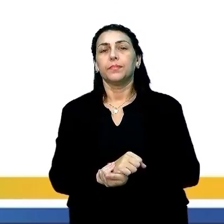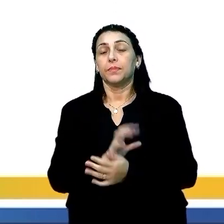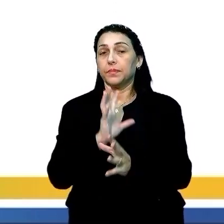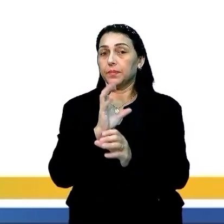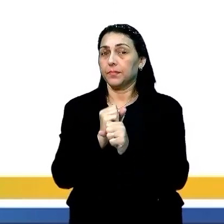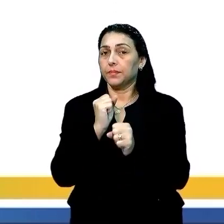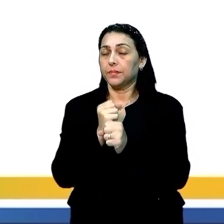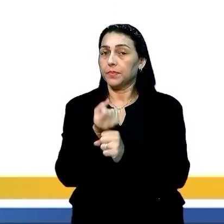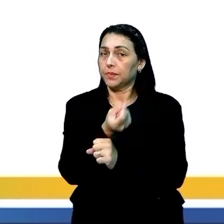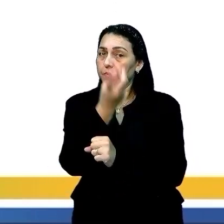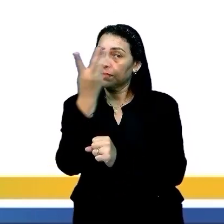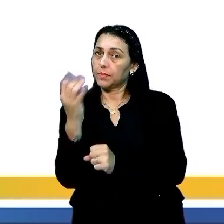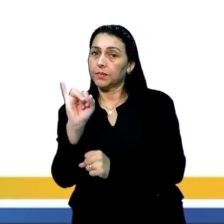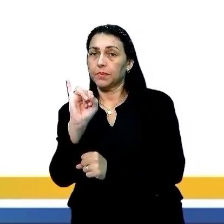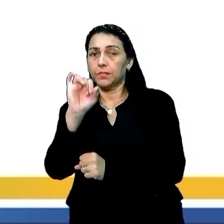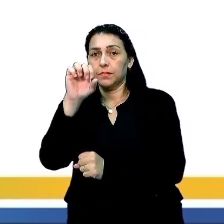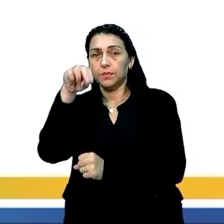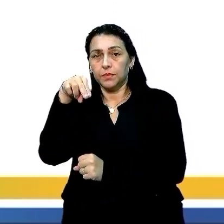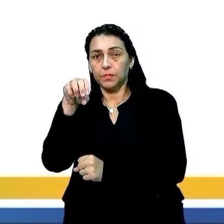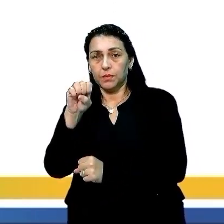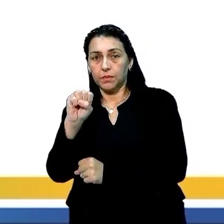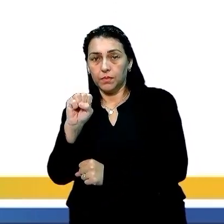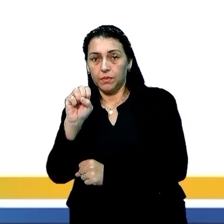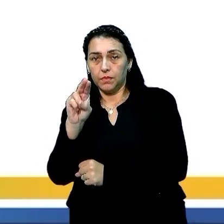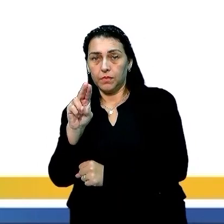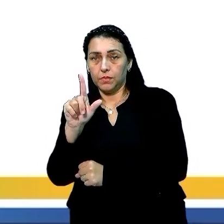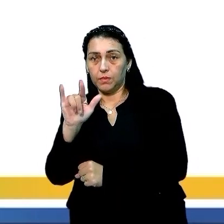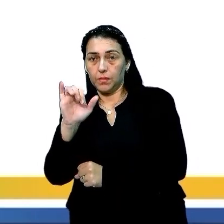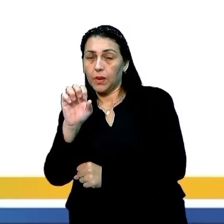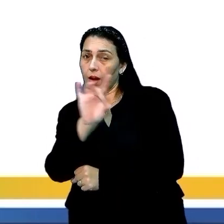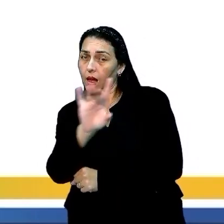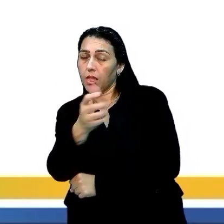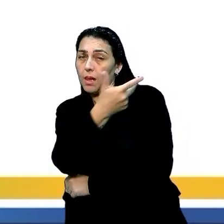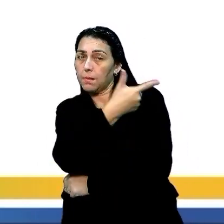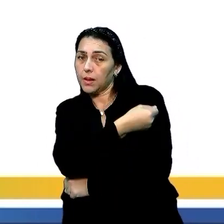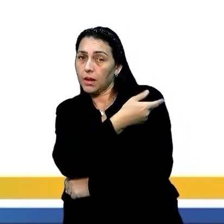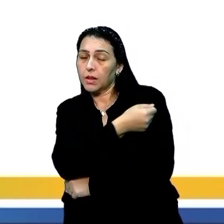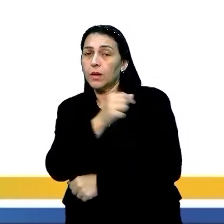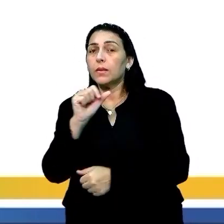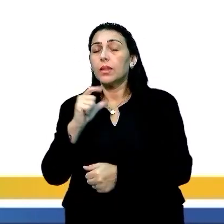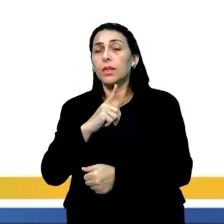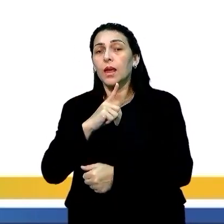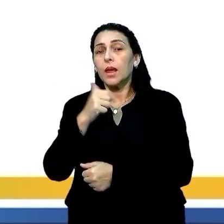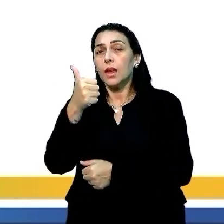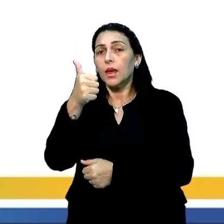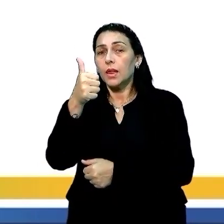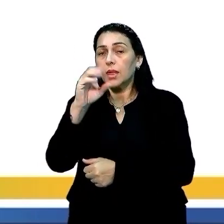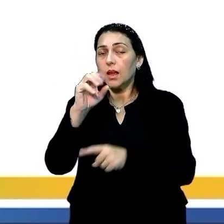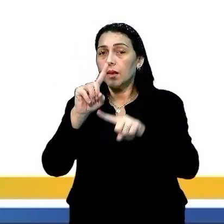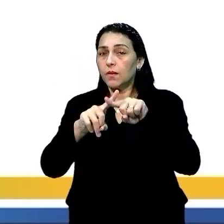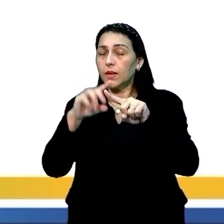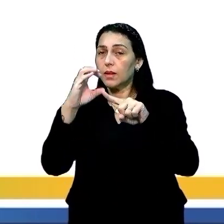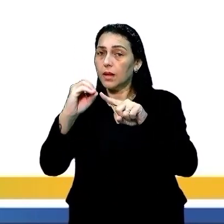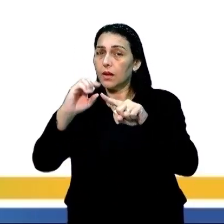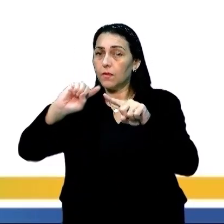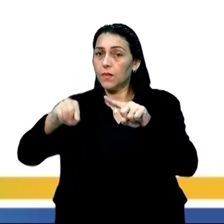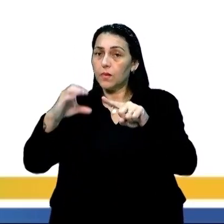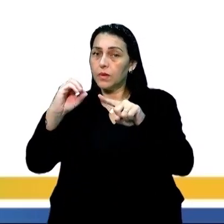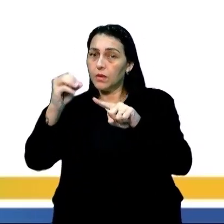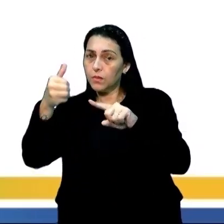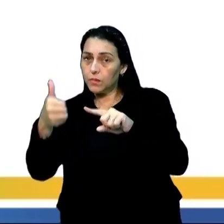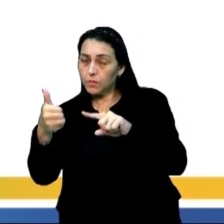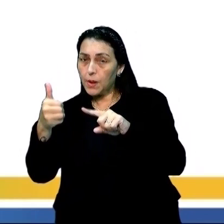Calculando a quantidade de insulina por aplicação, nós vamos ter 10 vezes